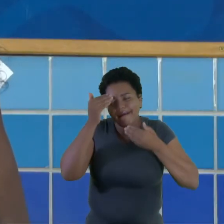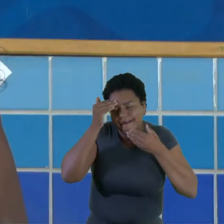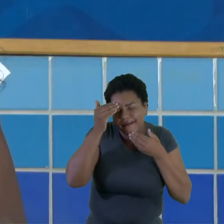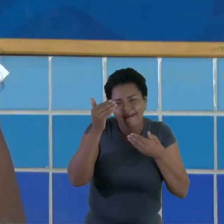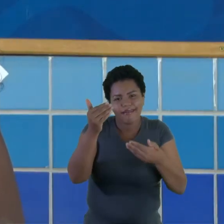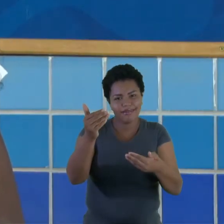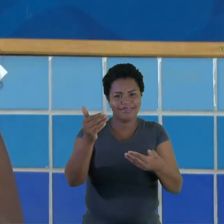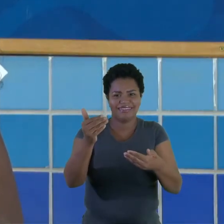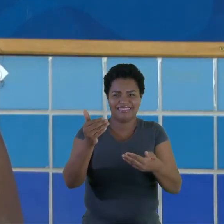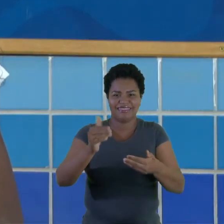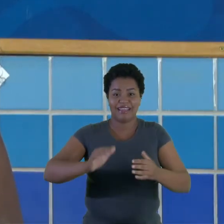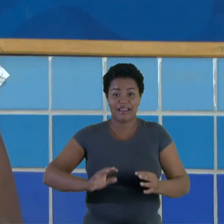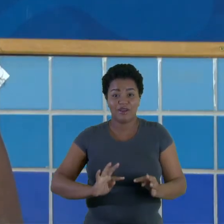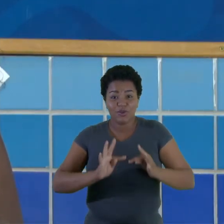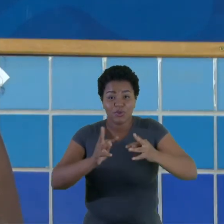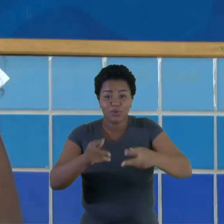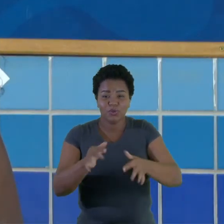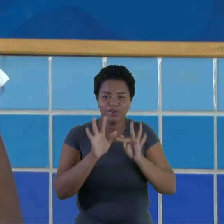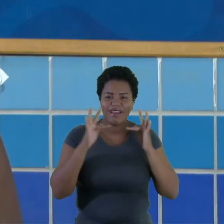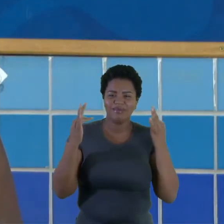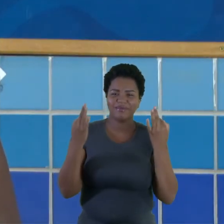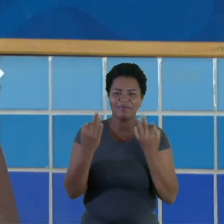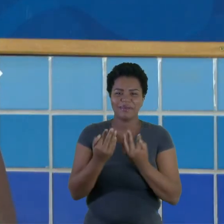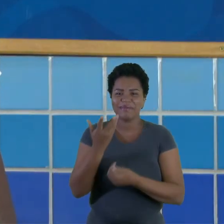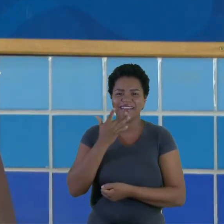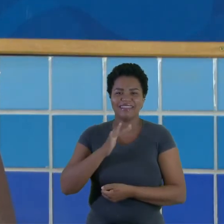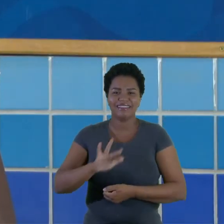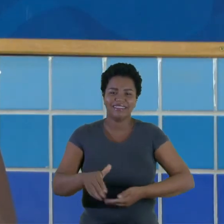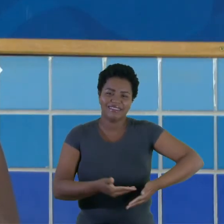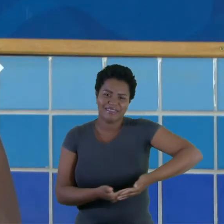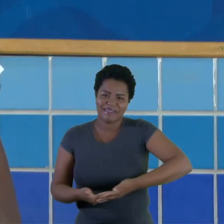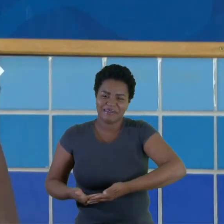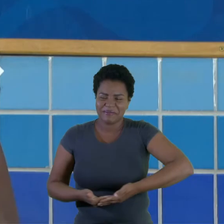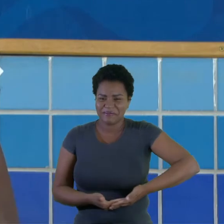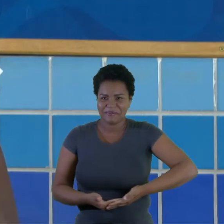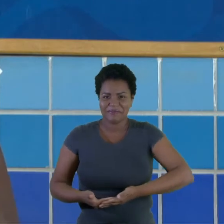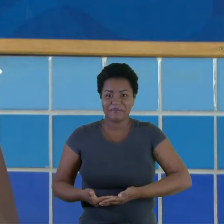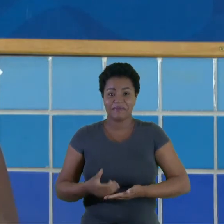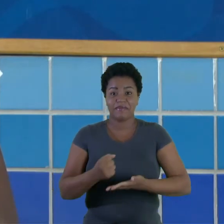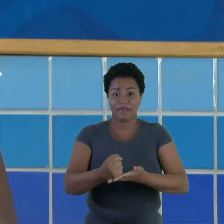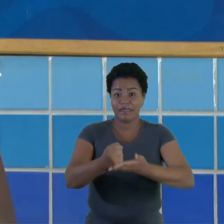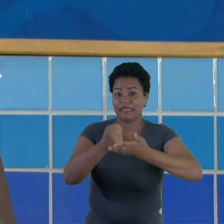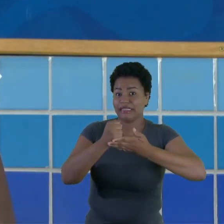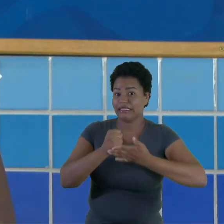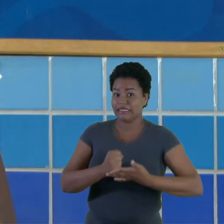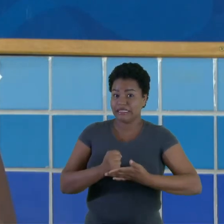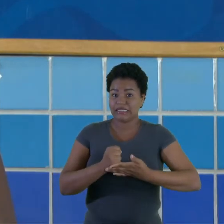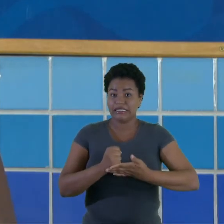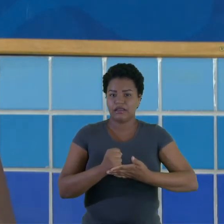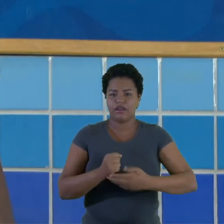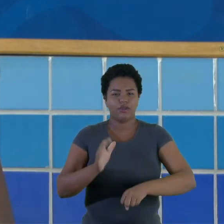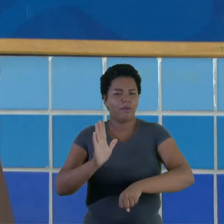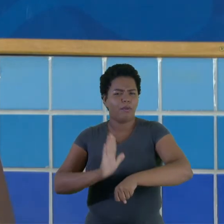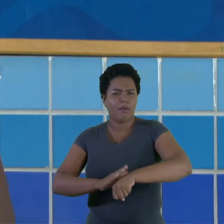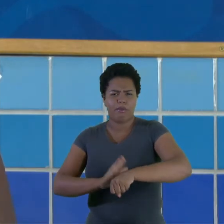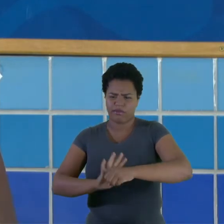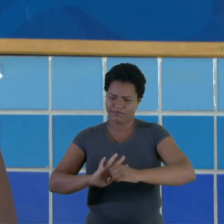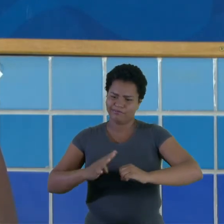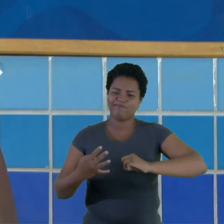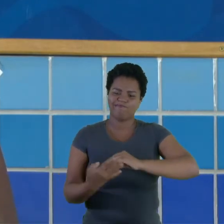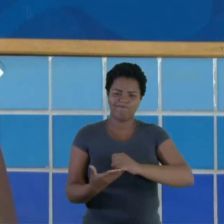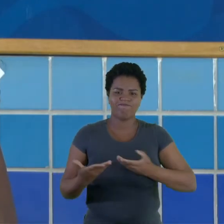agradecer a todas as famílias das crianças dos bebês que nos apoiaram neste momento de